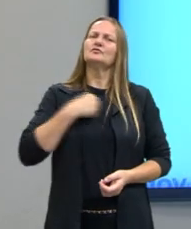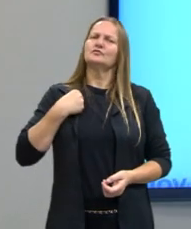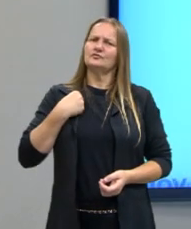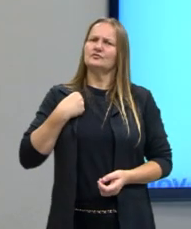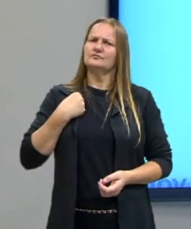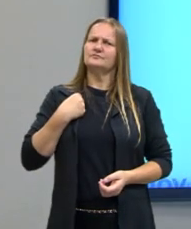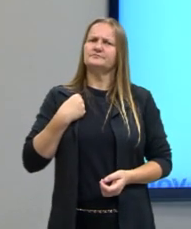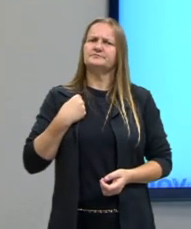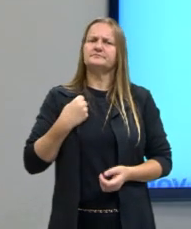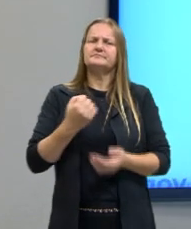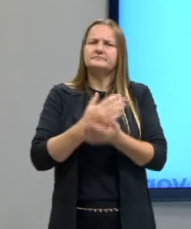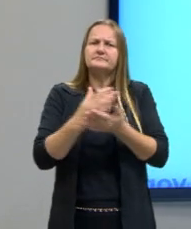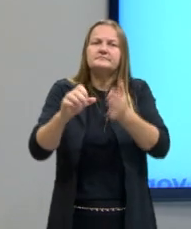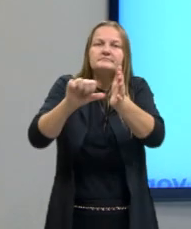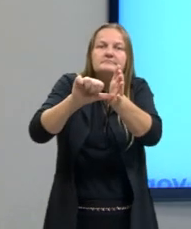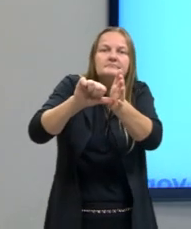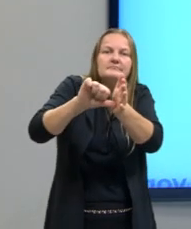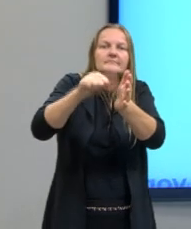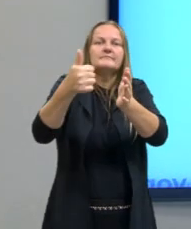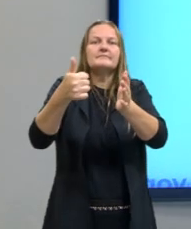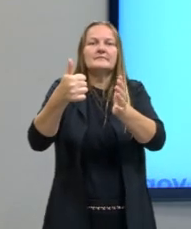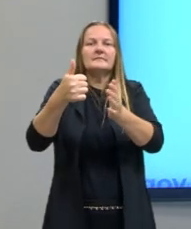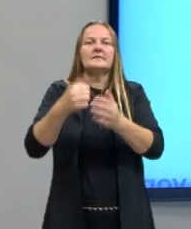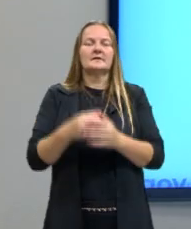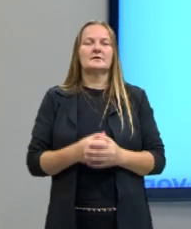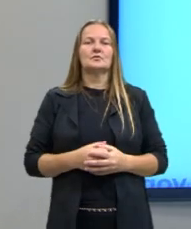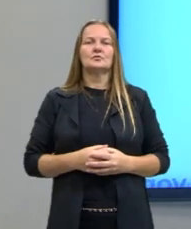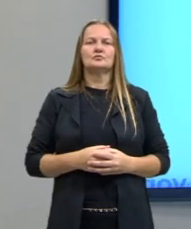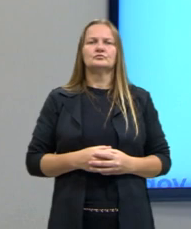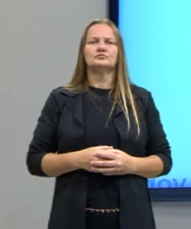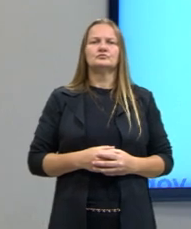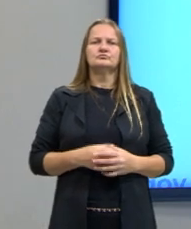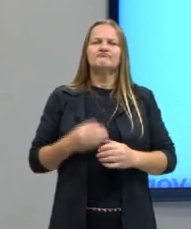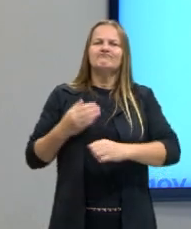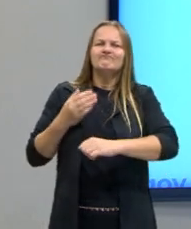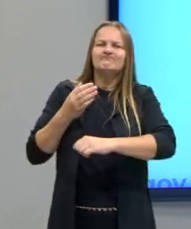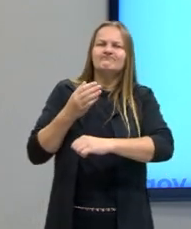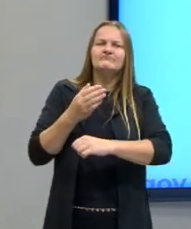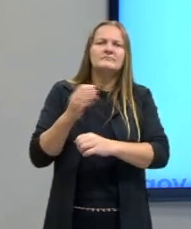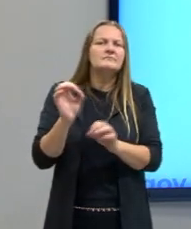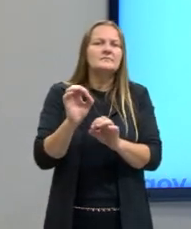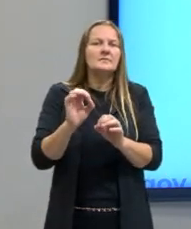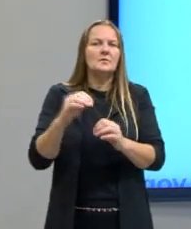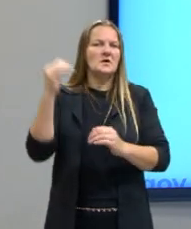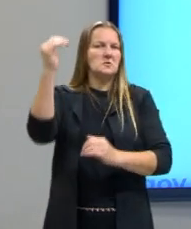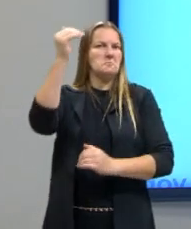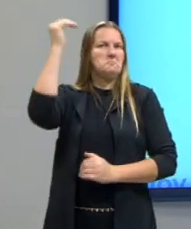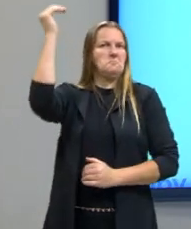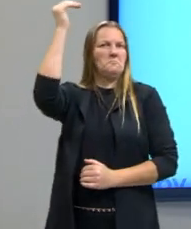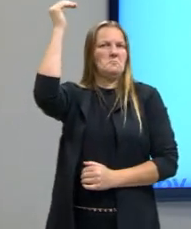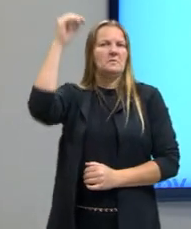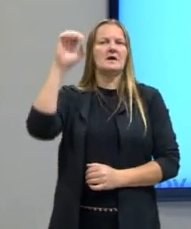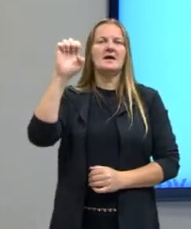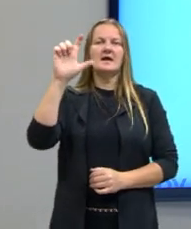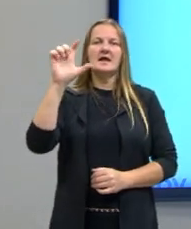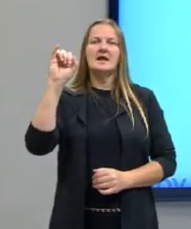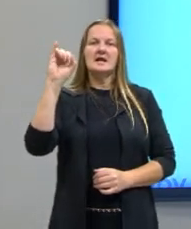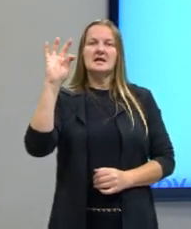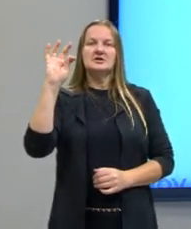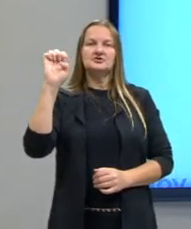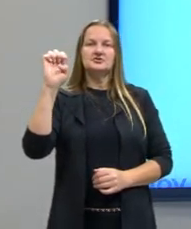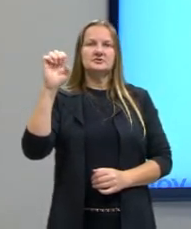sapato daí já que é o primeiro que então mesmo não sendo da Elite ateniense